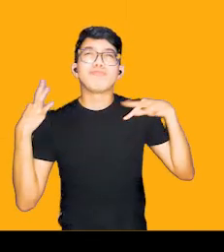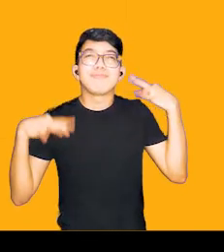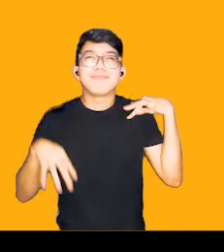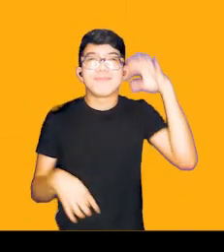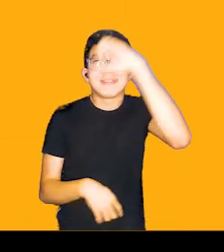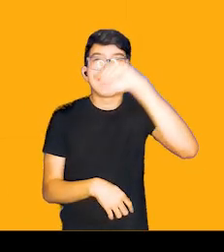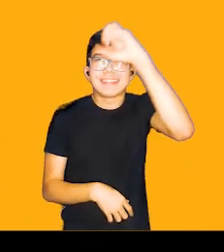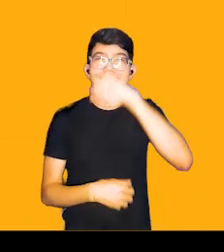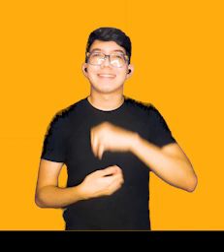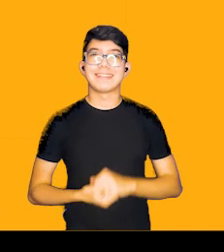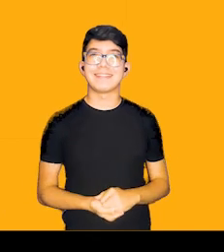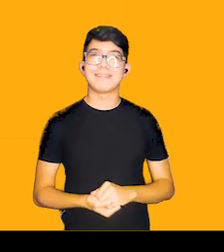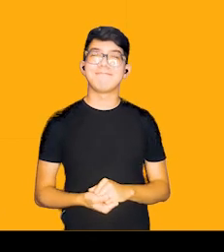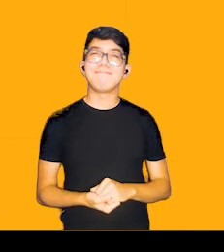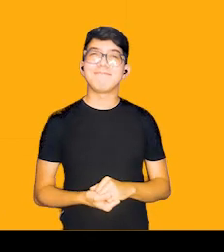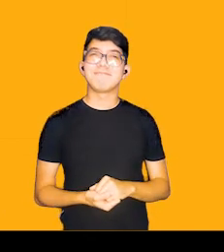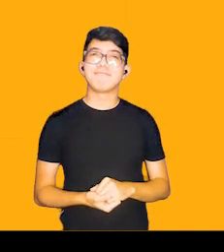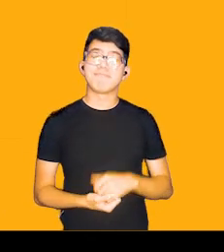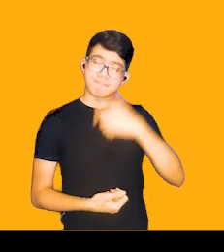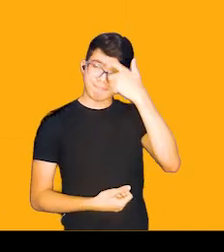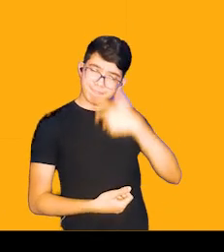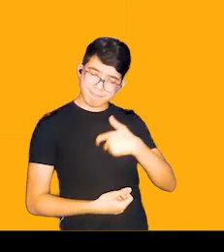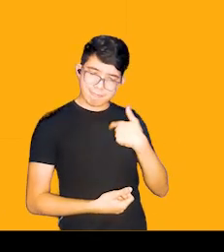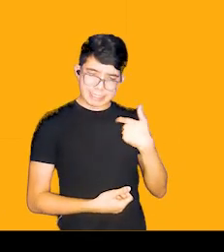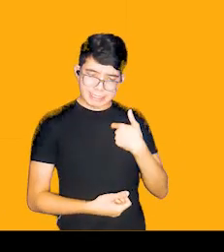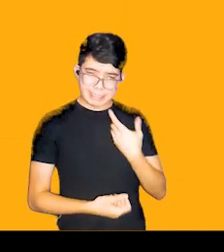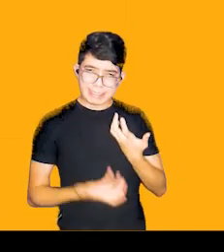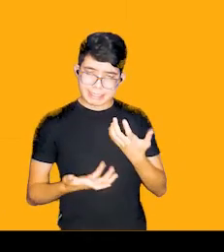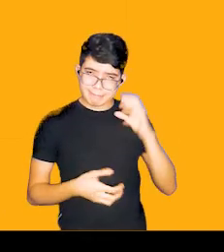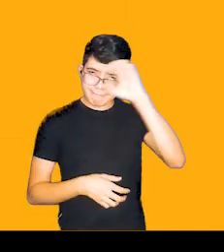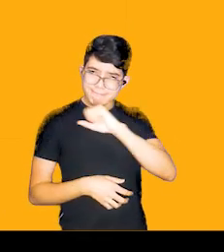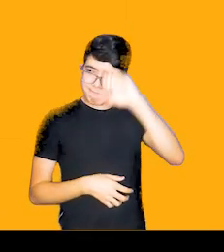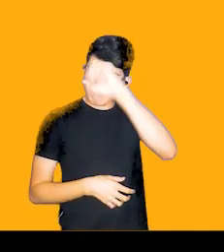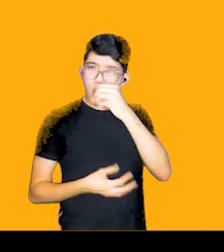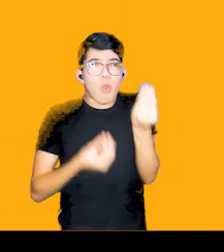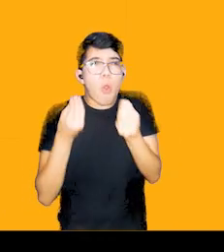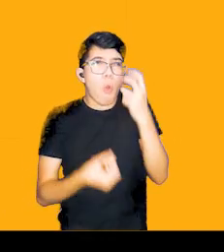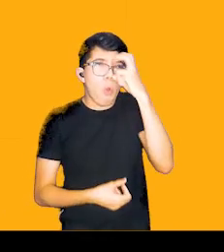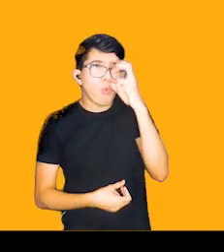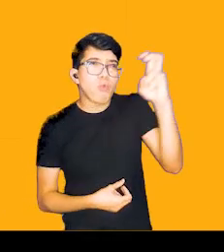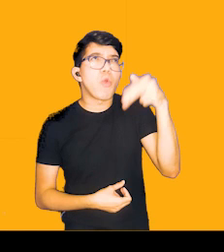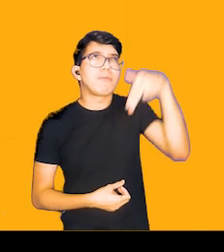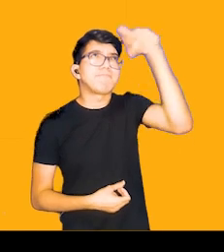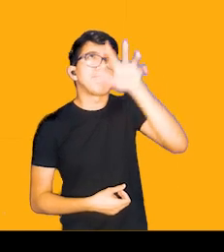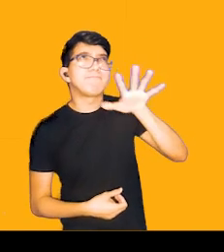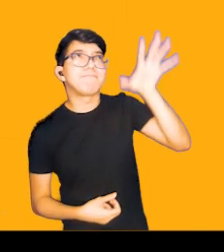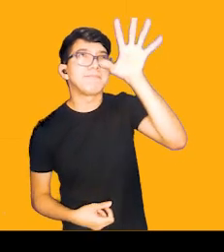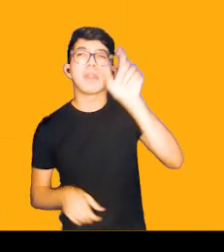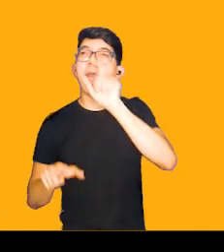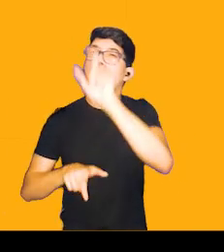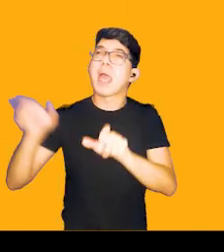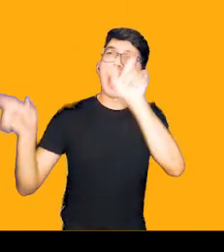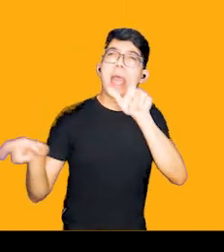é tipo assim, eu estou aqui para aprender o que que o Nordeste, como é que as pessoas vivem, né? Aqui, de que